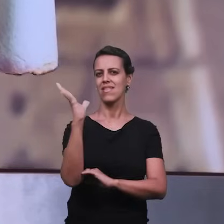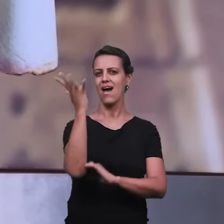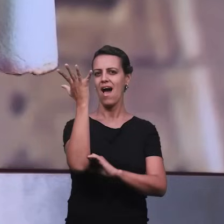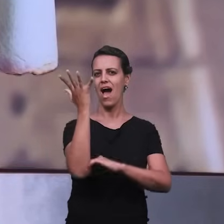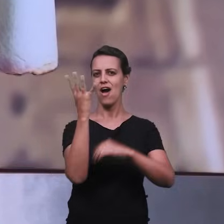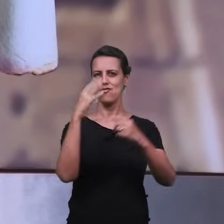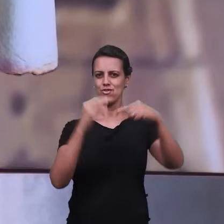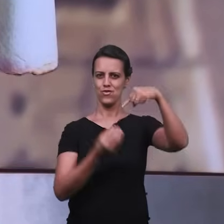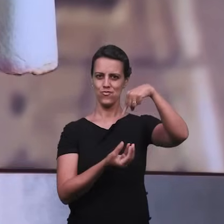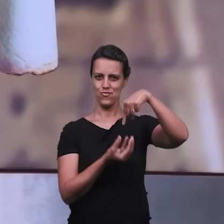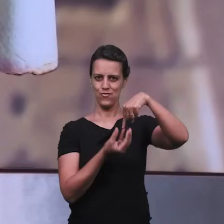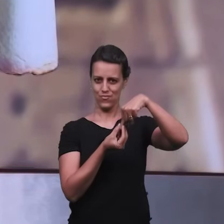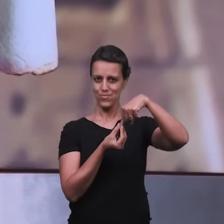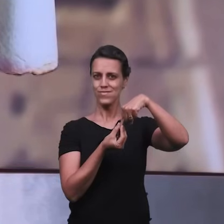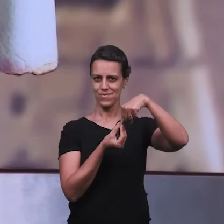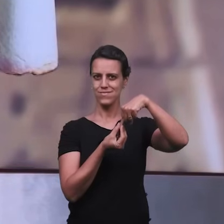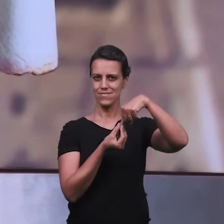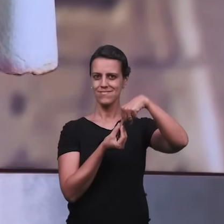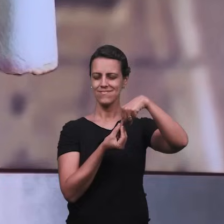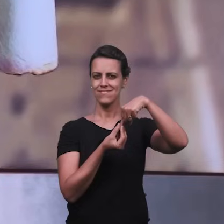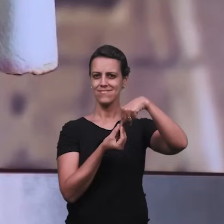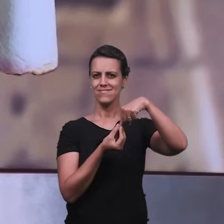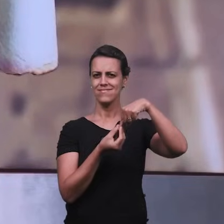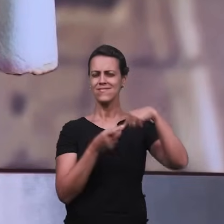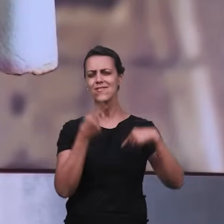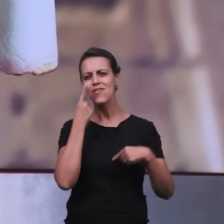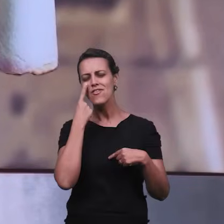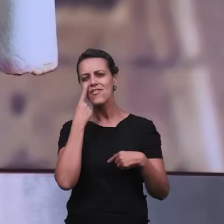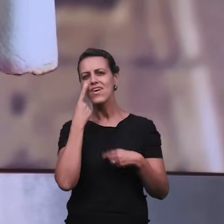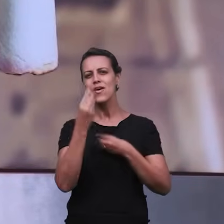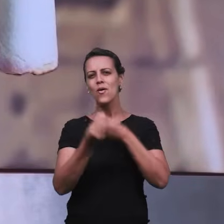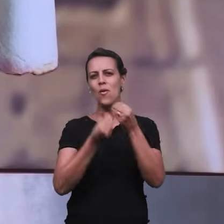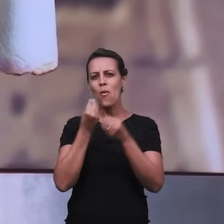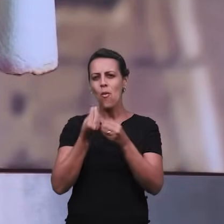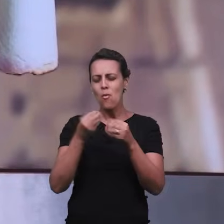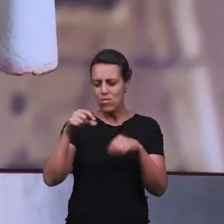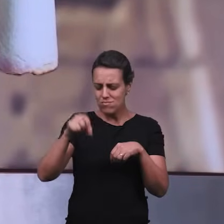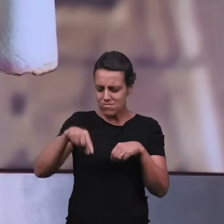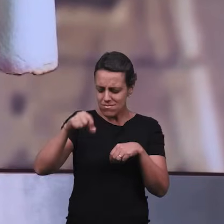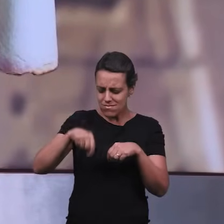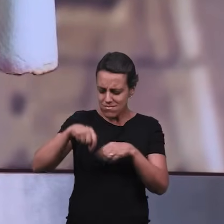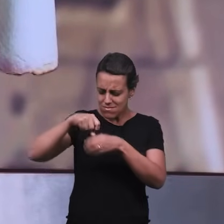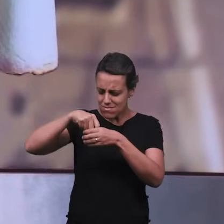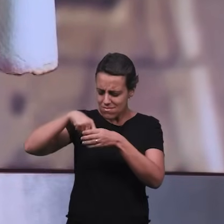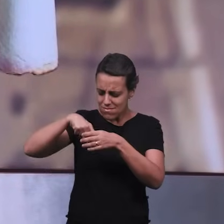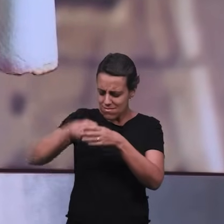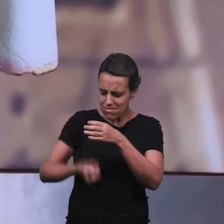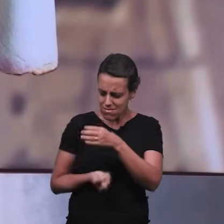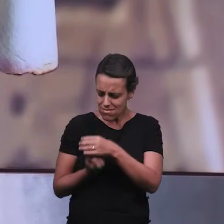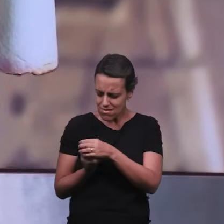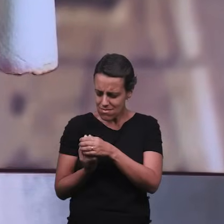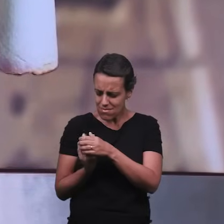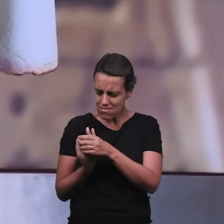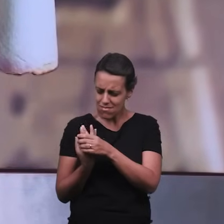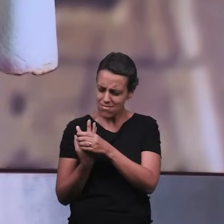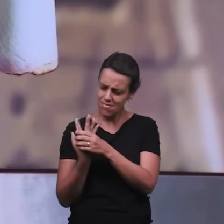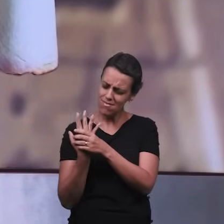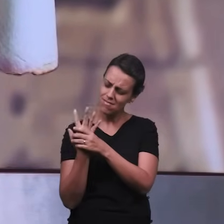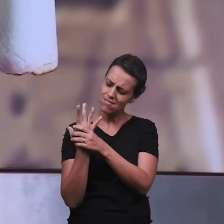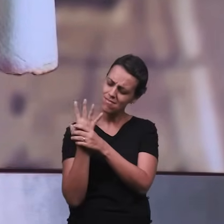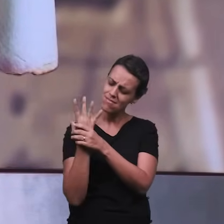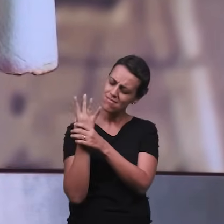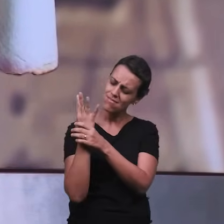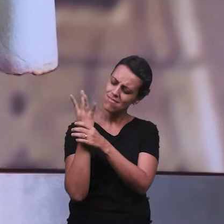acompanhar toda a trajetória dessa figueira, desde que ela foi plantada, seu fortalecimento,